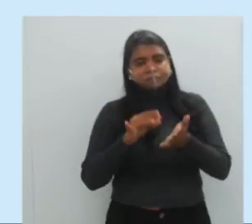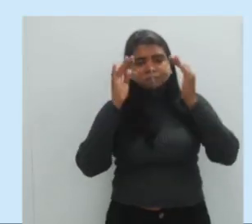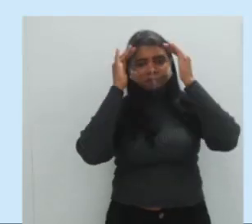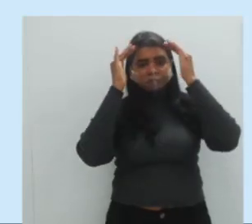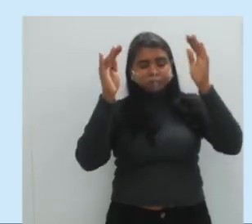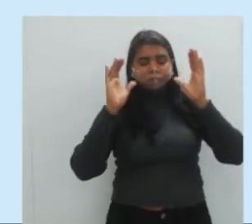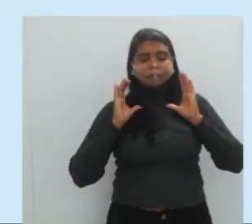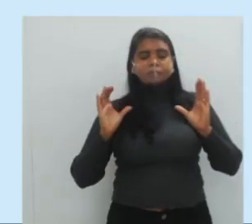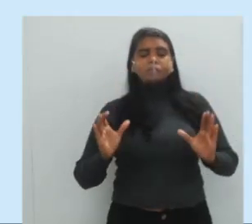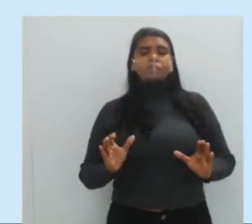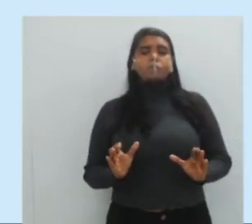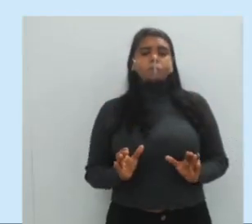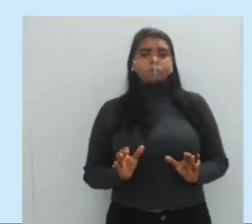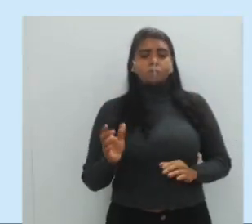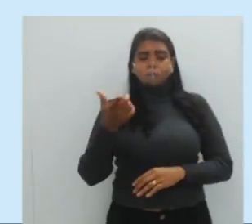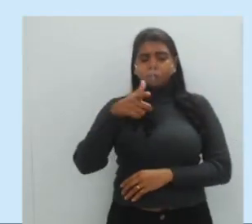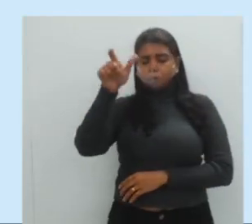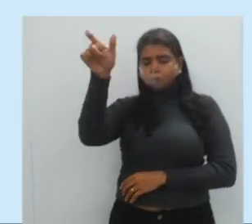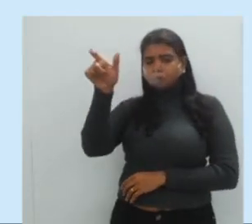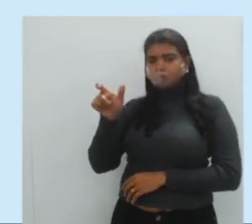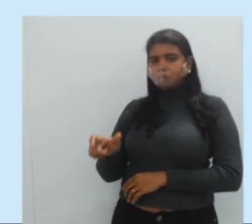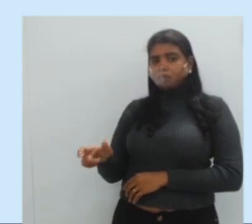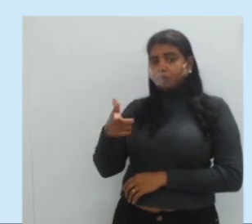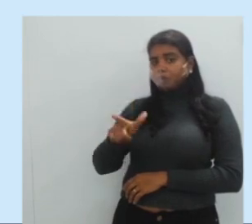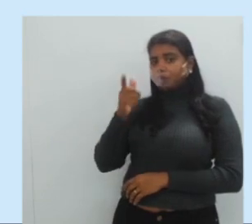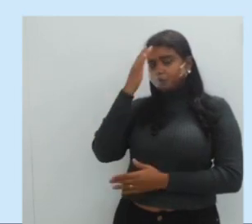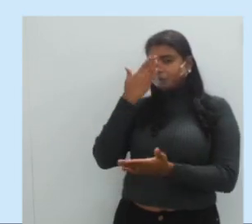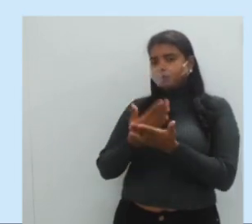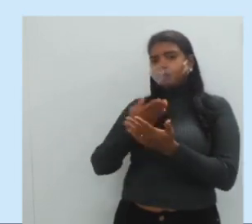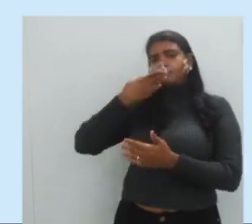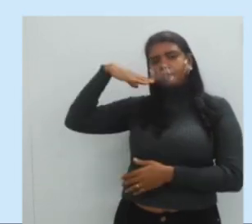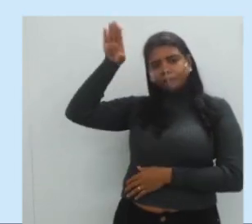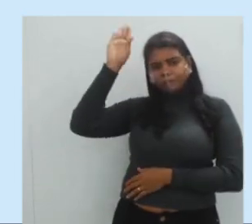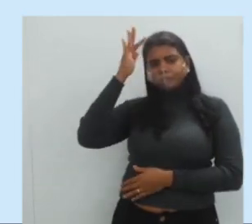diferentes, o respeito àquilo que